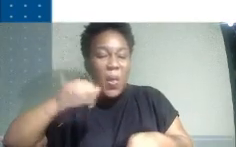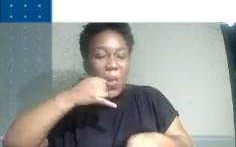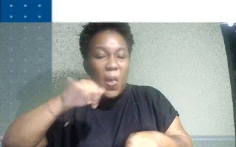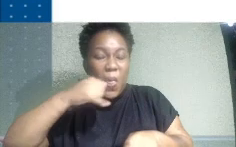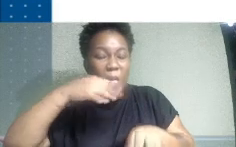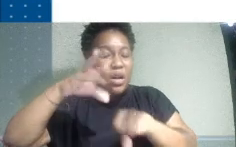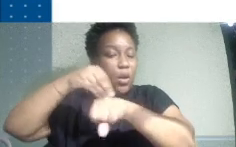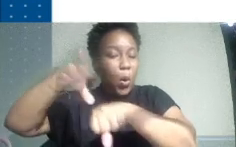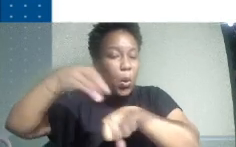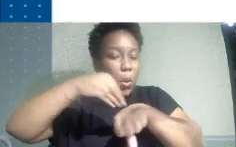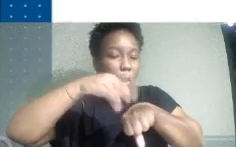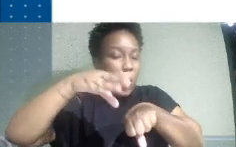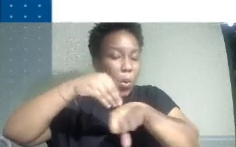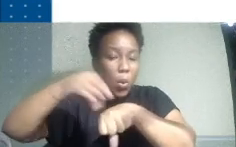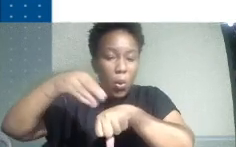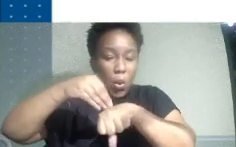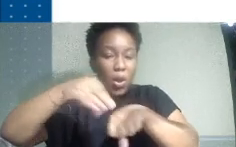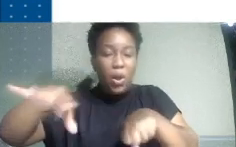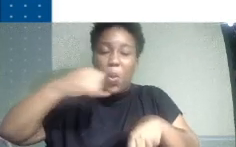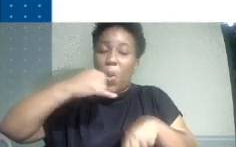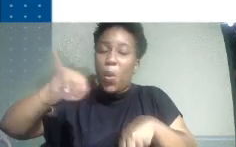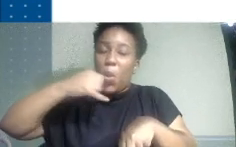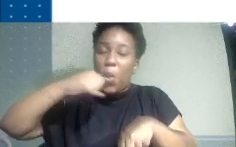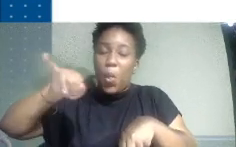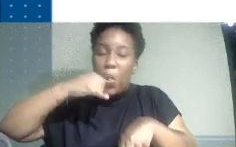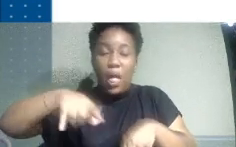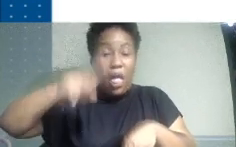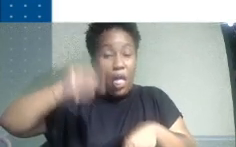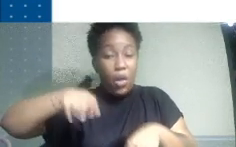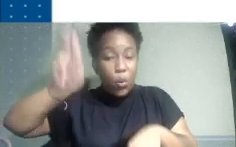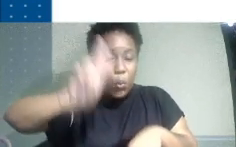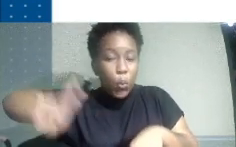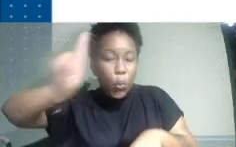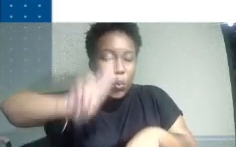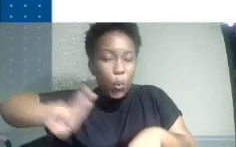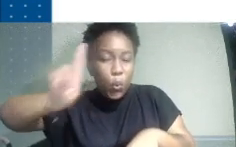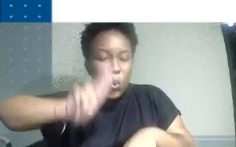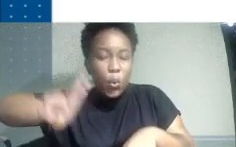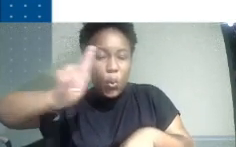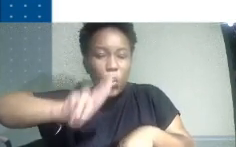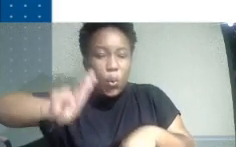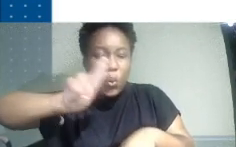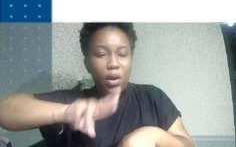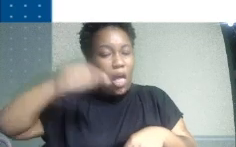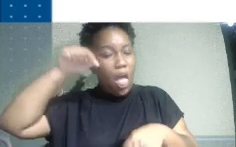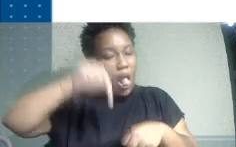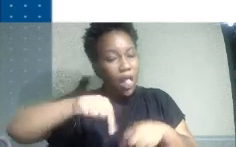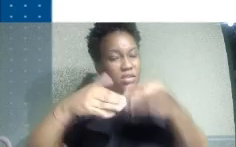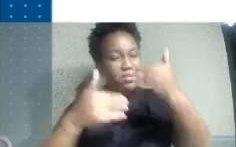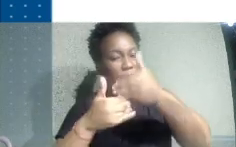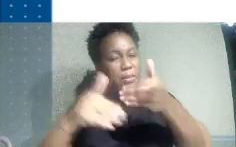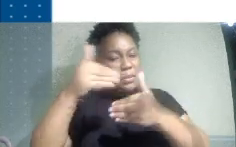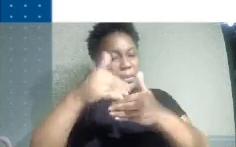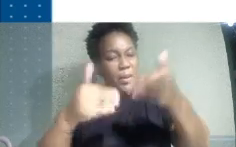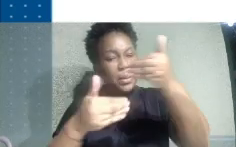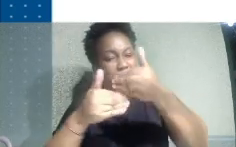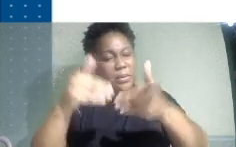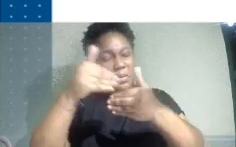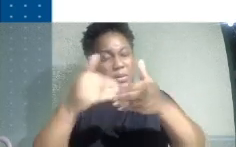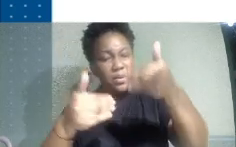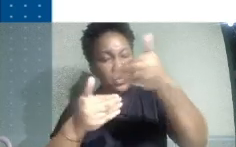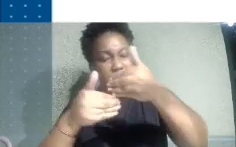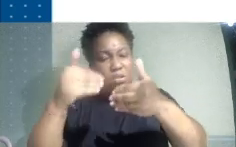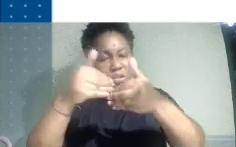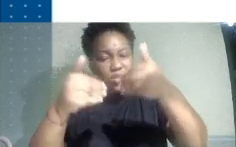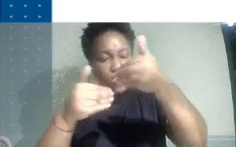os fios e cabos até os pontos de utilização. Então, dentro das nossas paredes, seja essa parede de diferentes